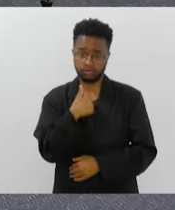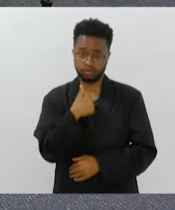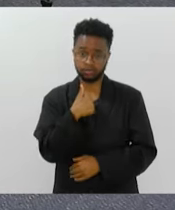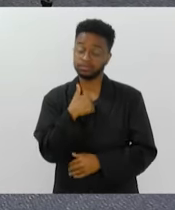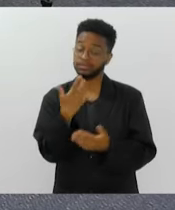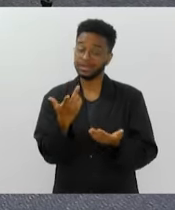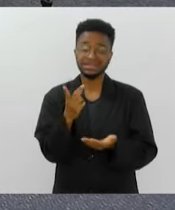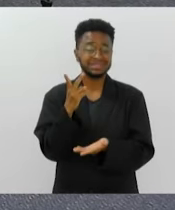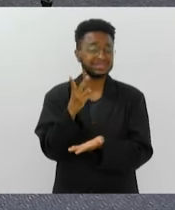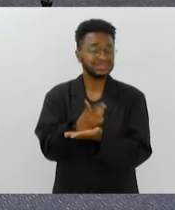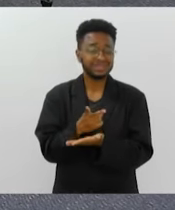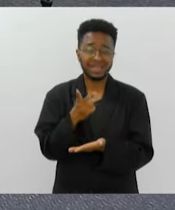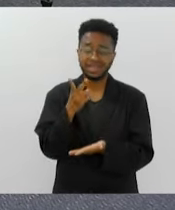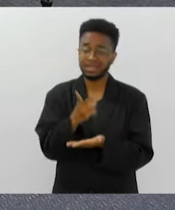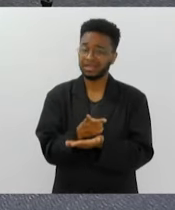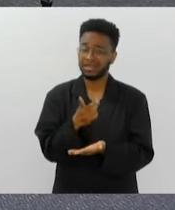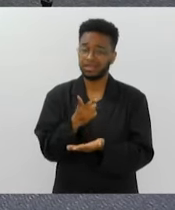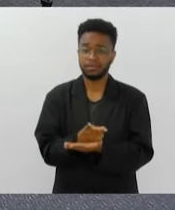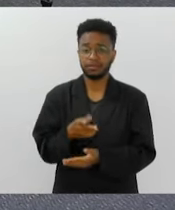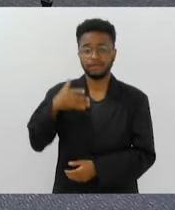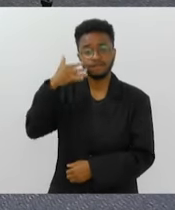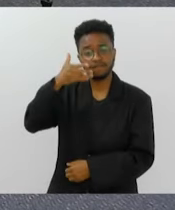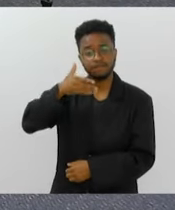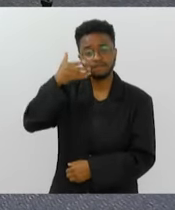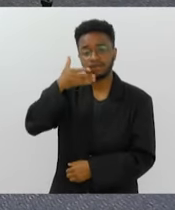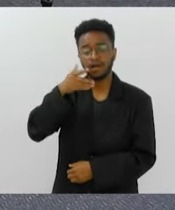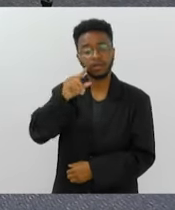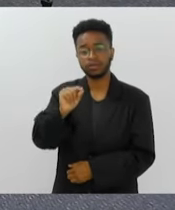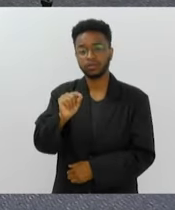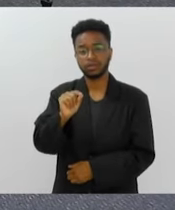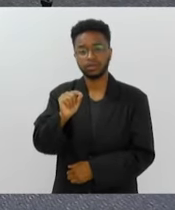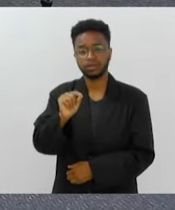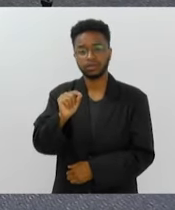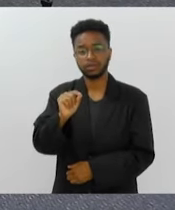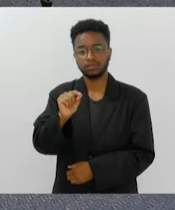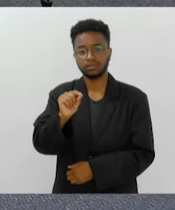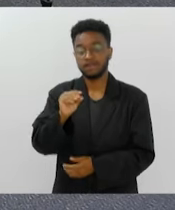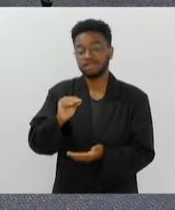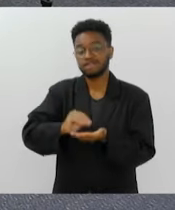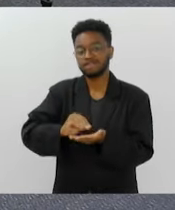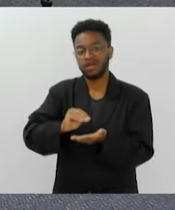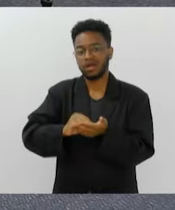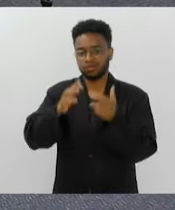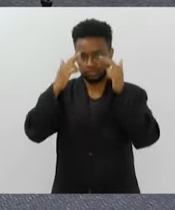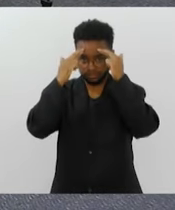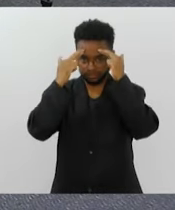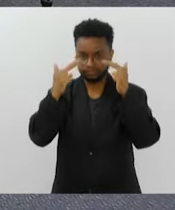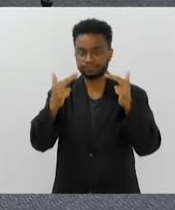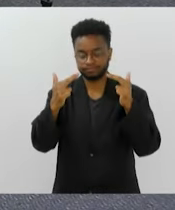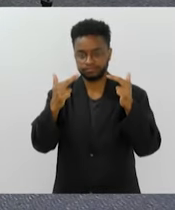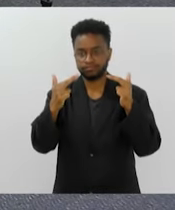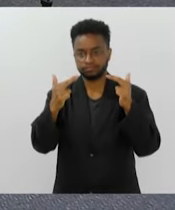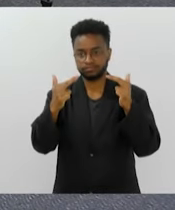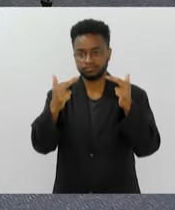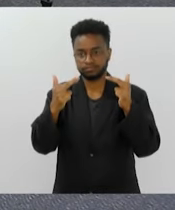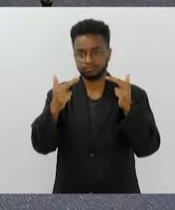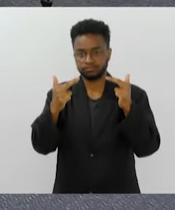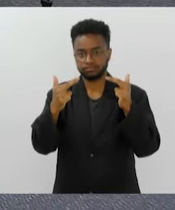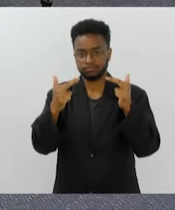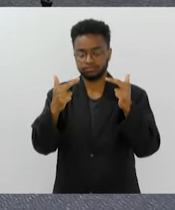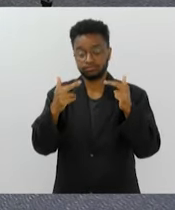todas as vezes ele faz Us da palavra de uma maneira desrespeitosa é muito